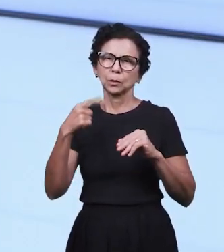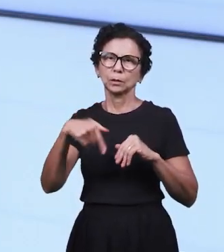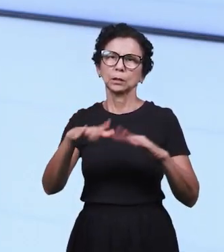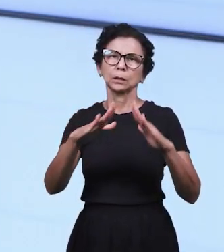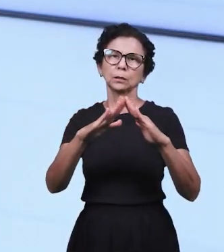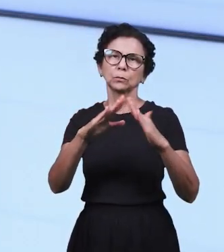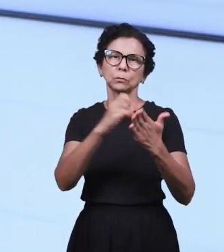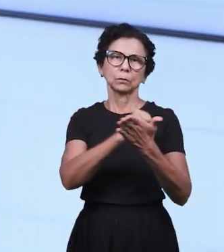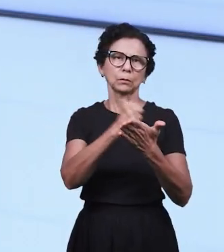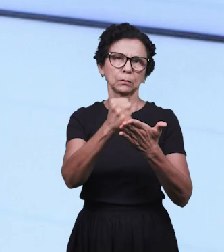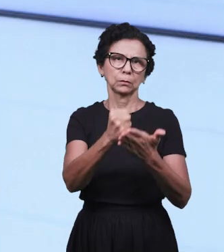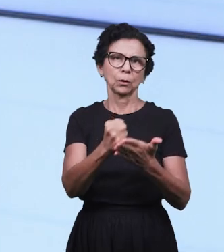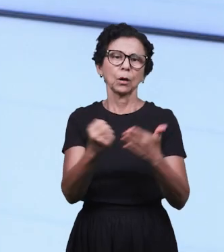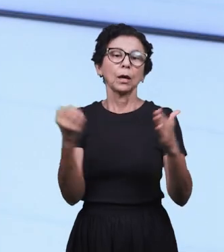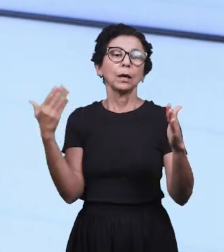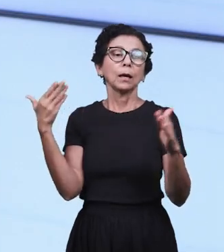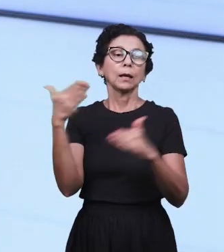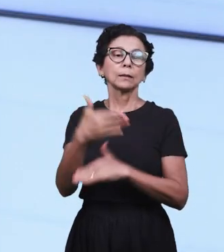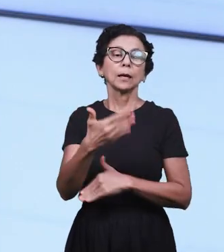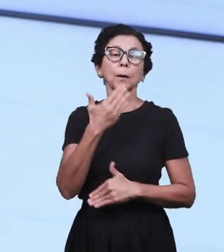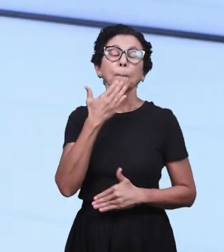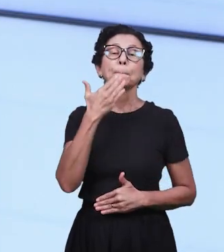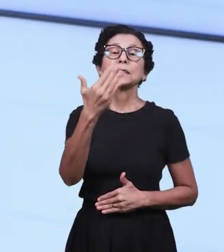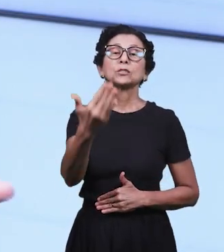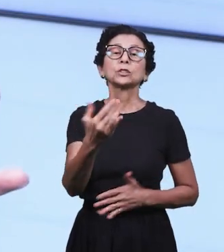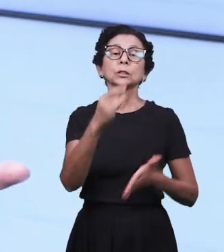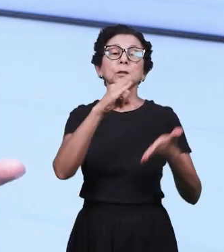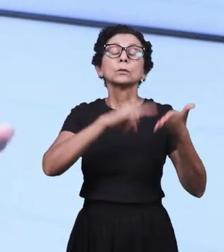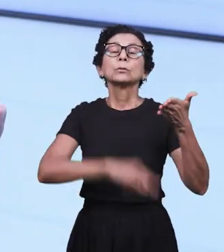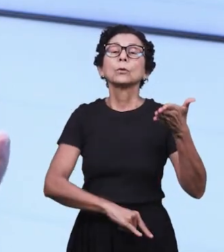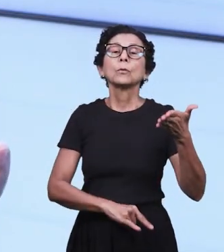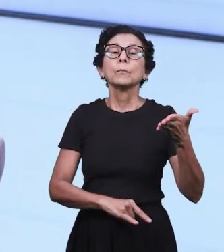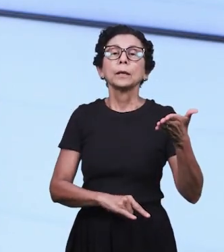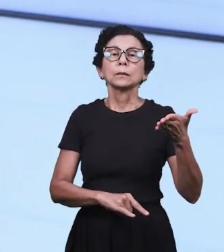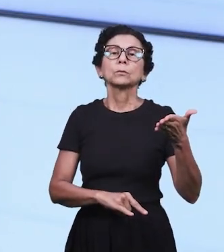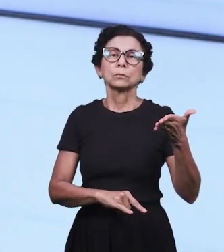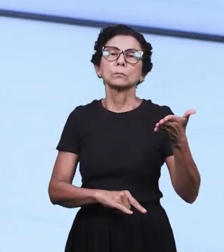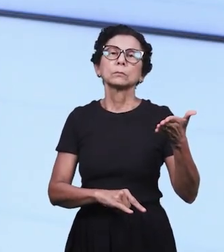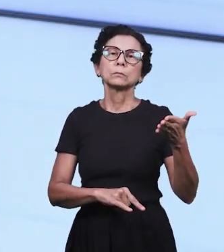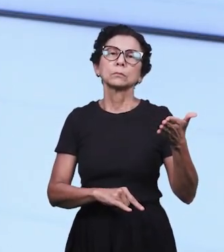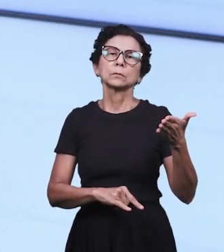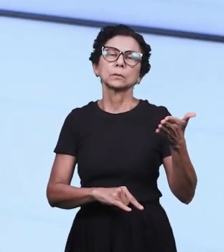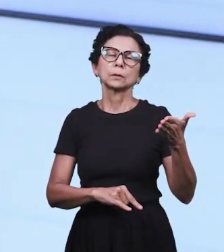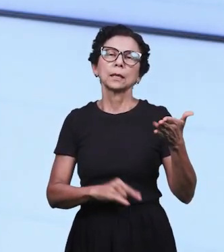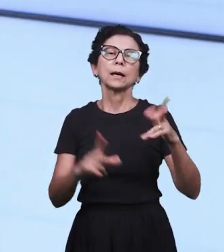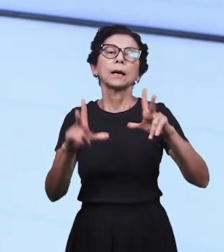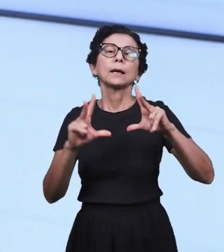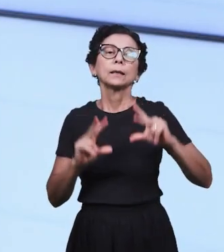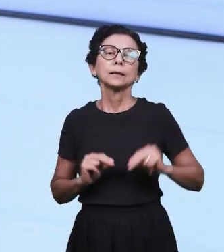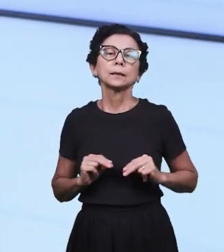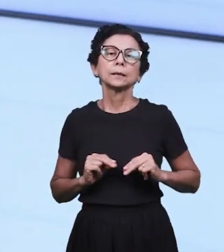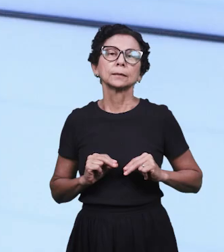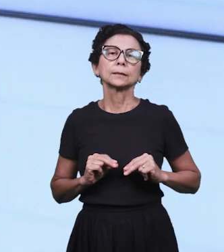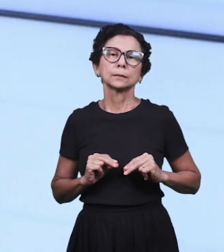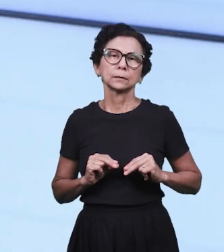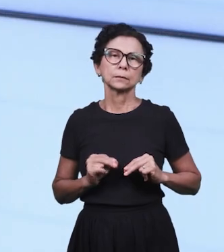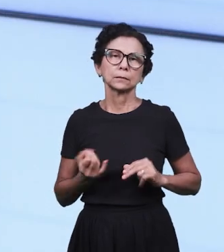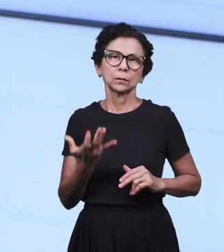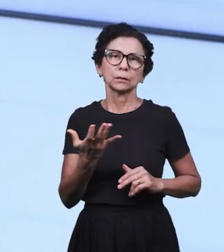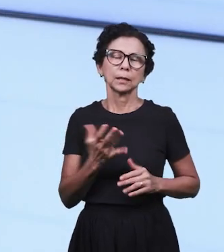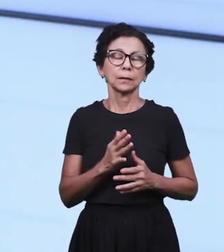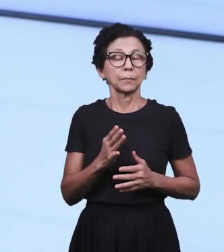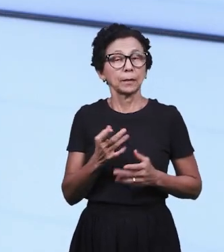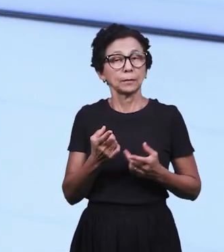ao inventário, e aí, nesse caso, ele vai ter que ser judicial, né, porque então o juiz